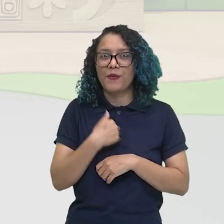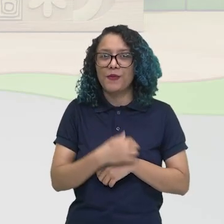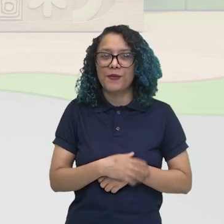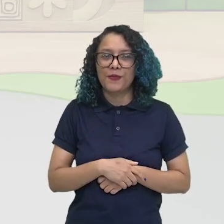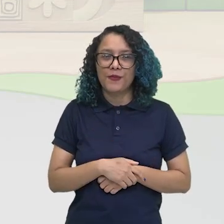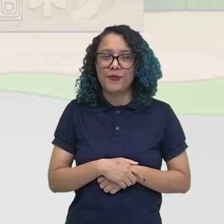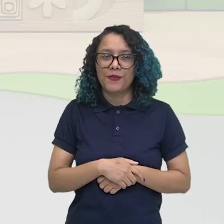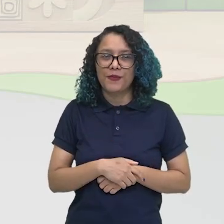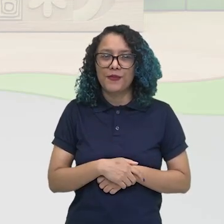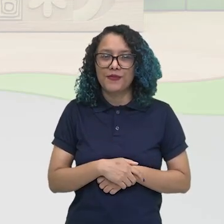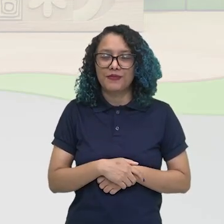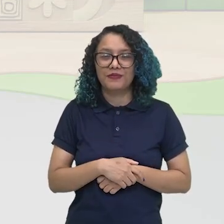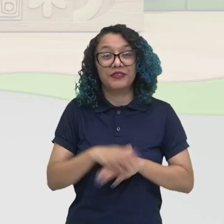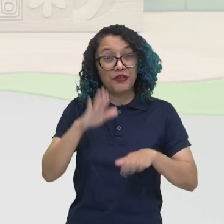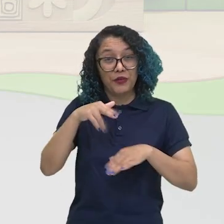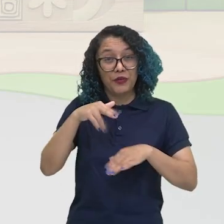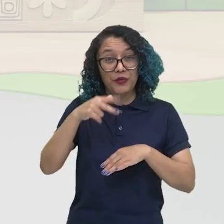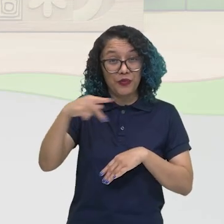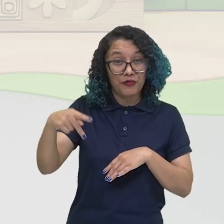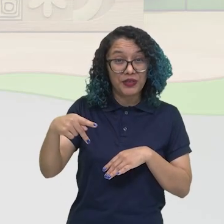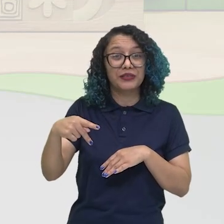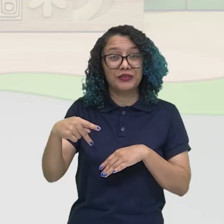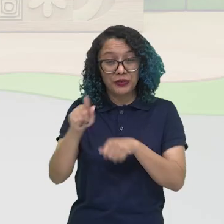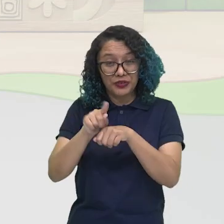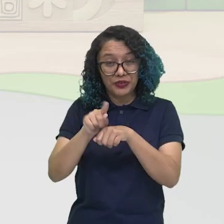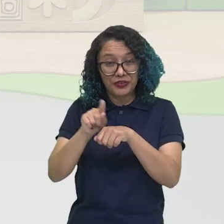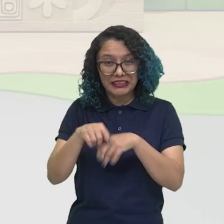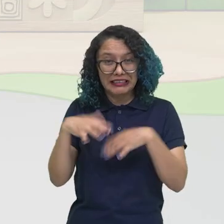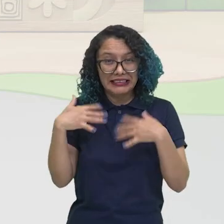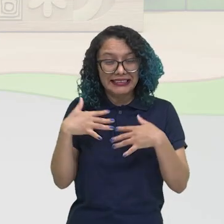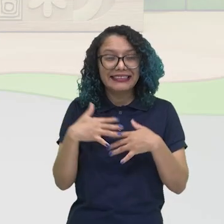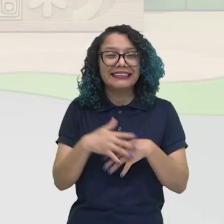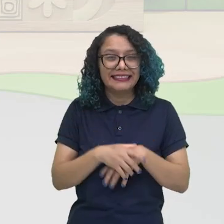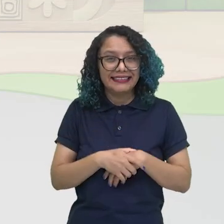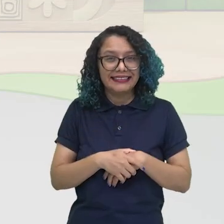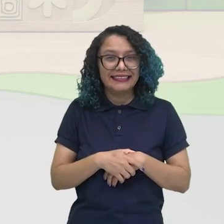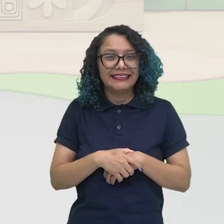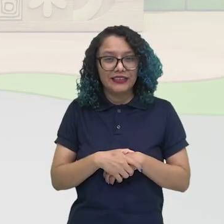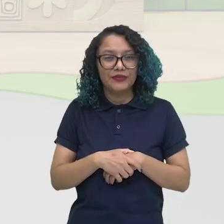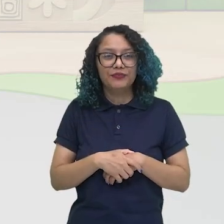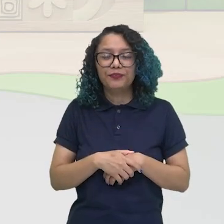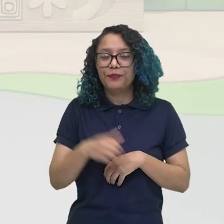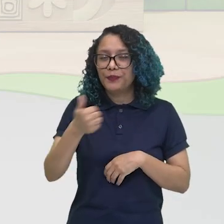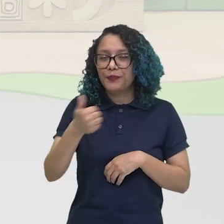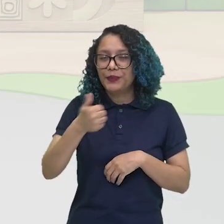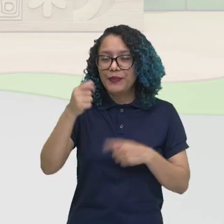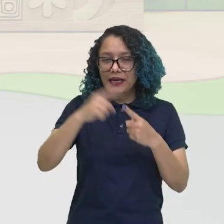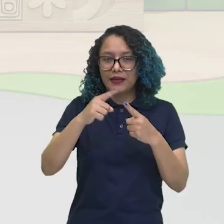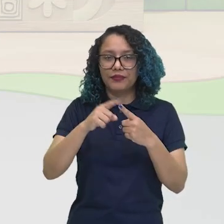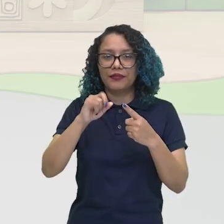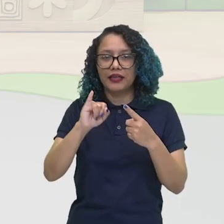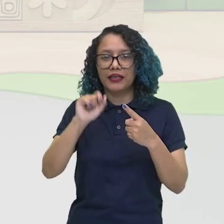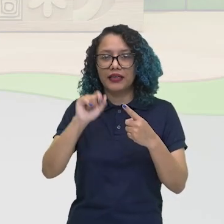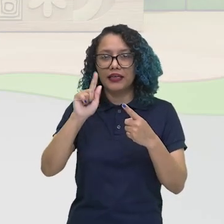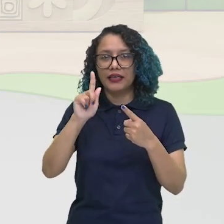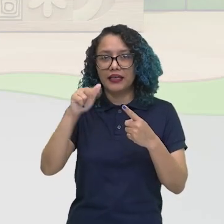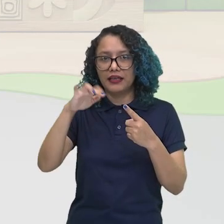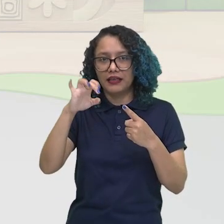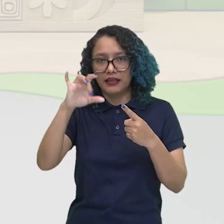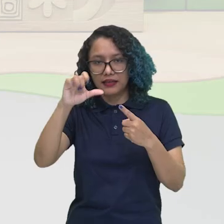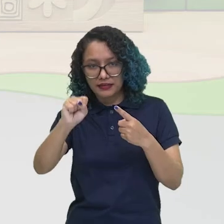já tinha um troço. A rocha ígnea, né? O exemplo aqui, o